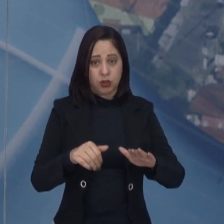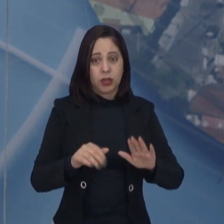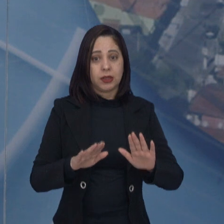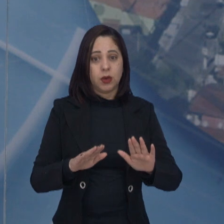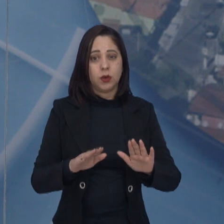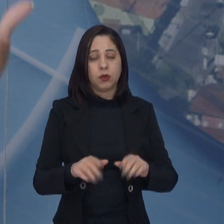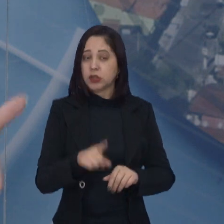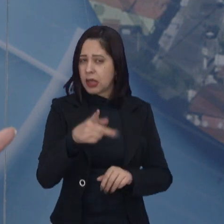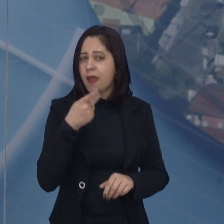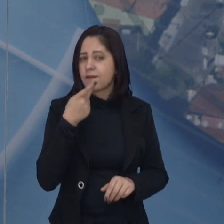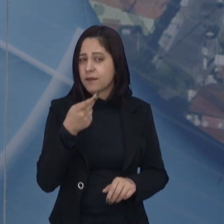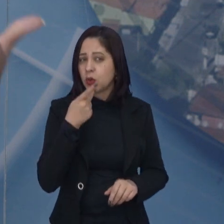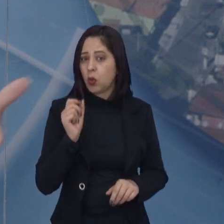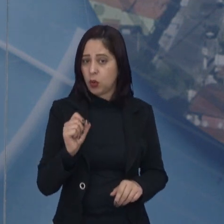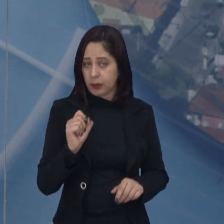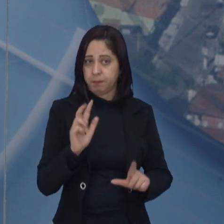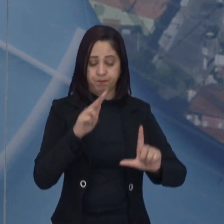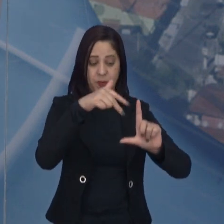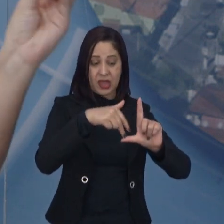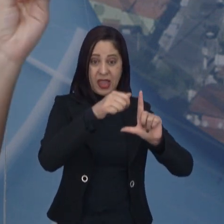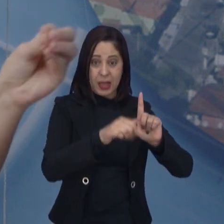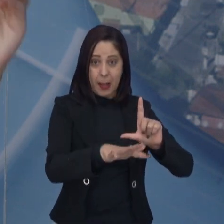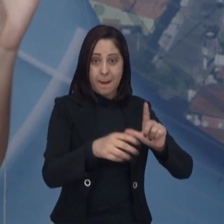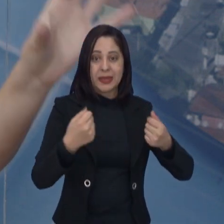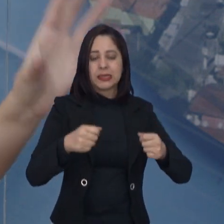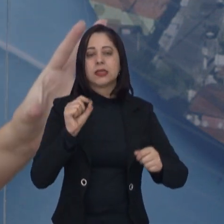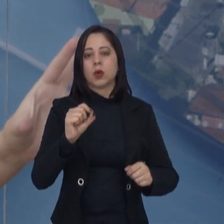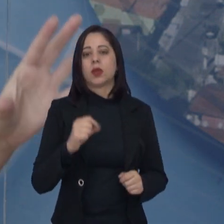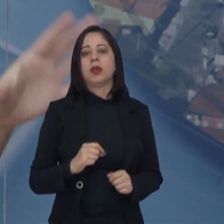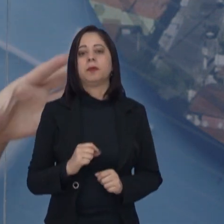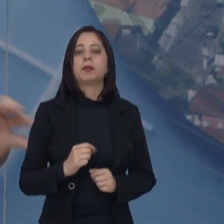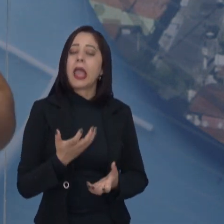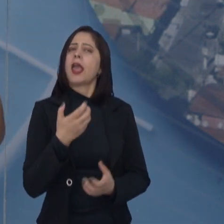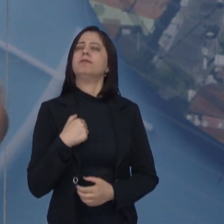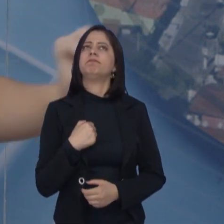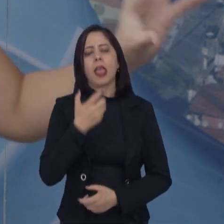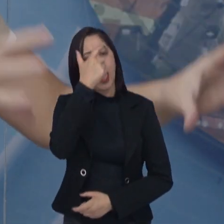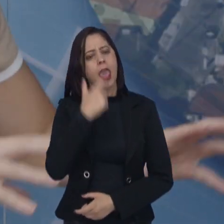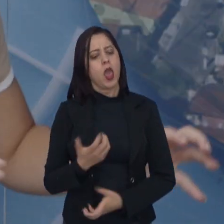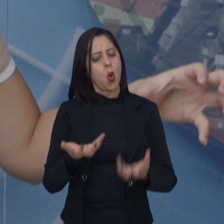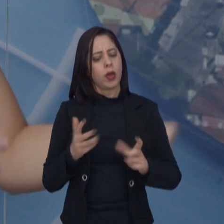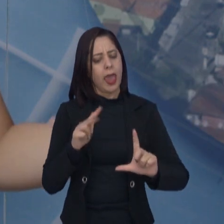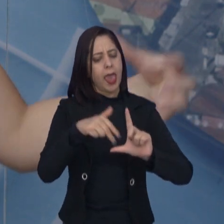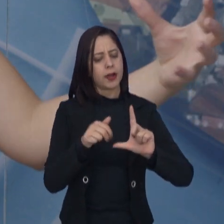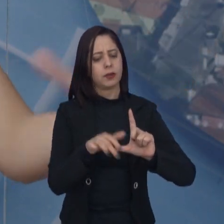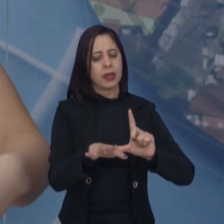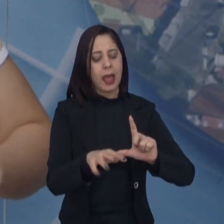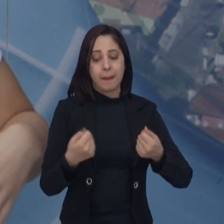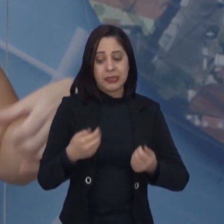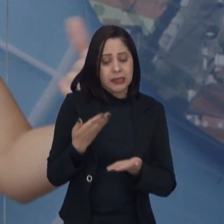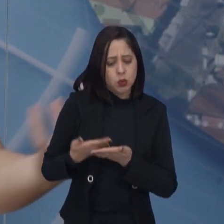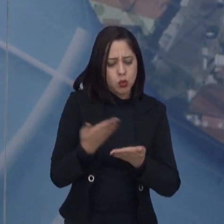que o influenciador, a influenciadora precisa ter em mente? Eu quero me tornar uma influencer, eu preciso começar estudando isso